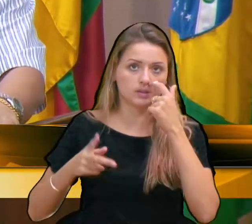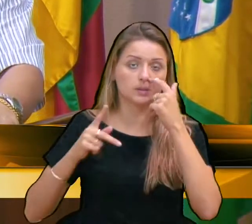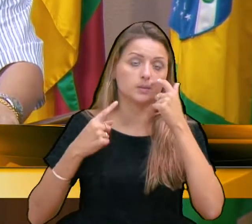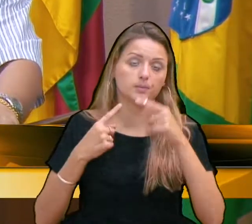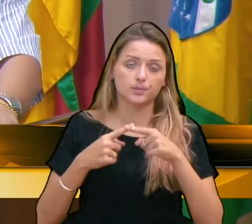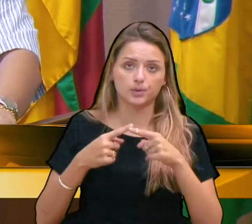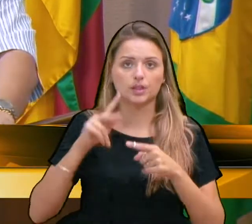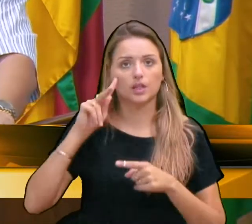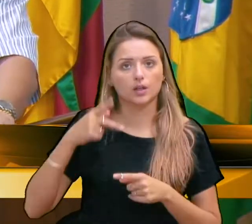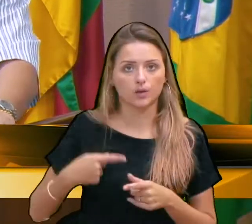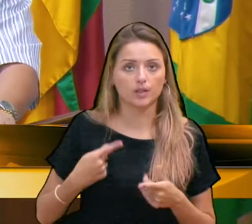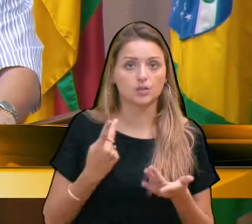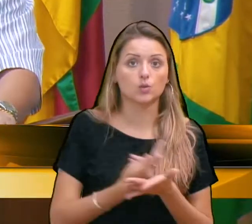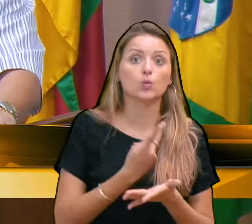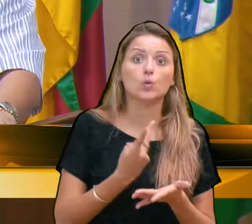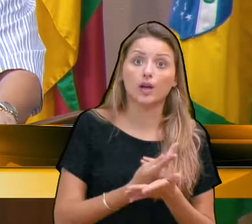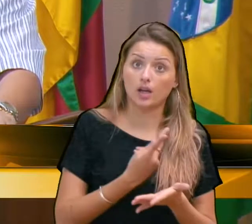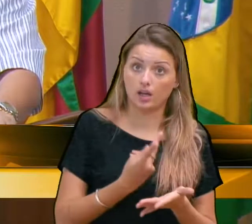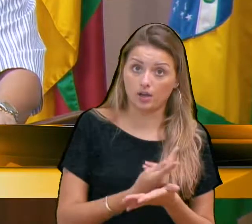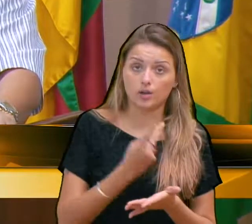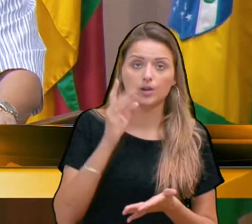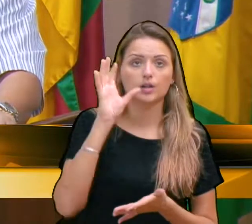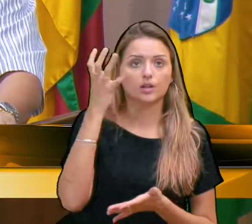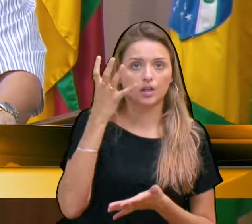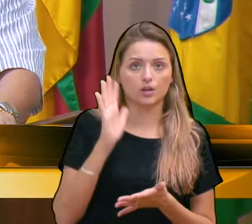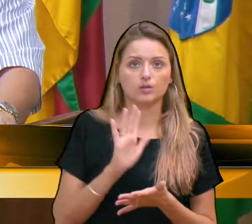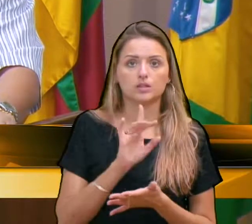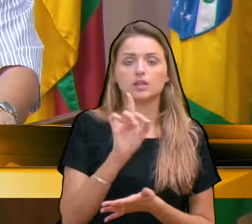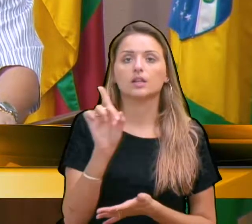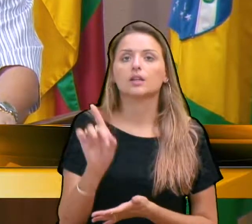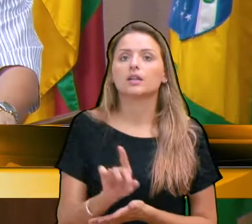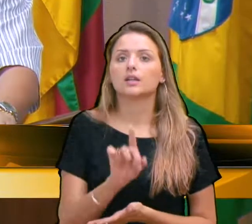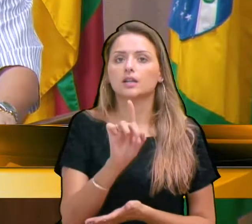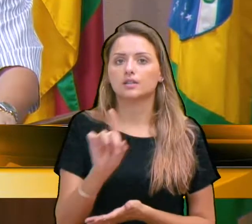reconhece um equívoco que foi, sem dúvida nenhuma, cancelar,